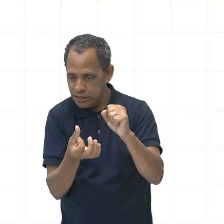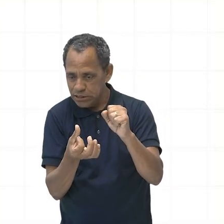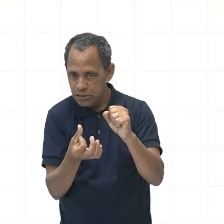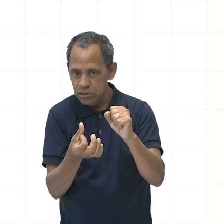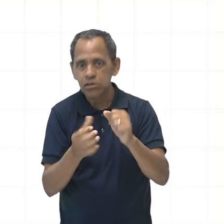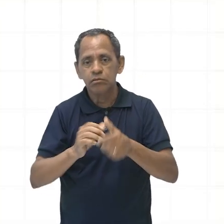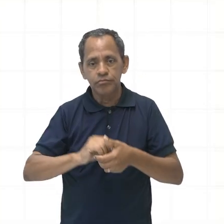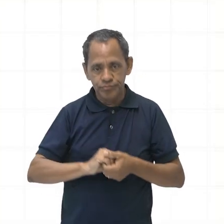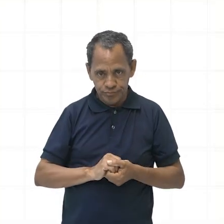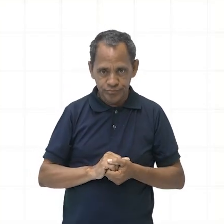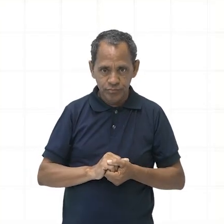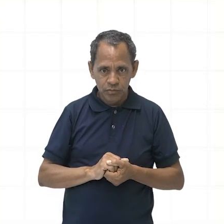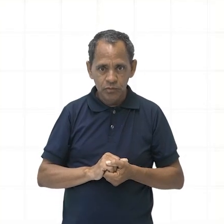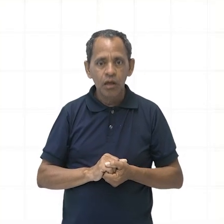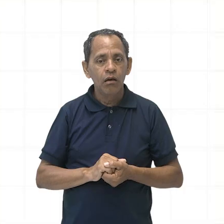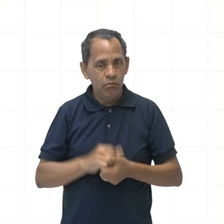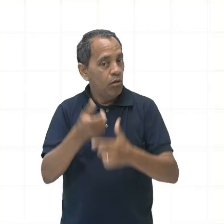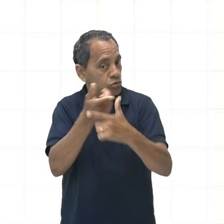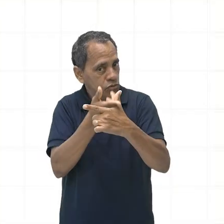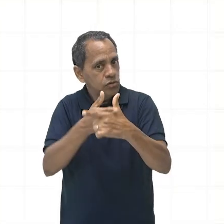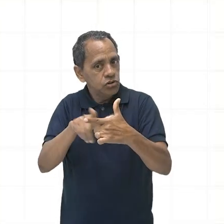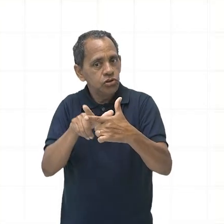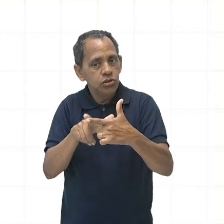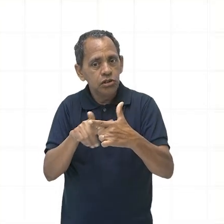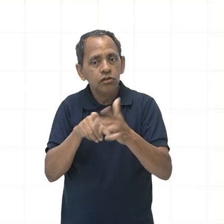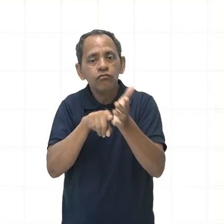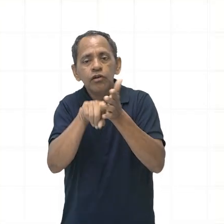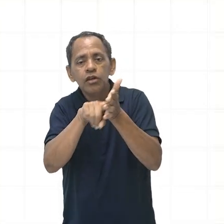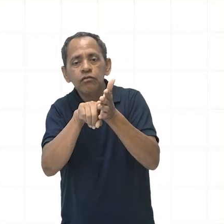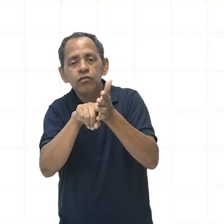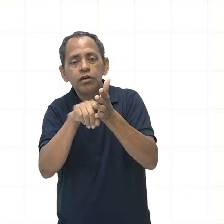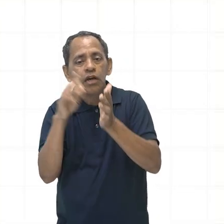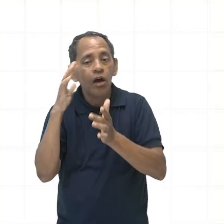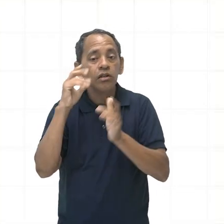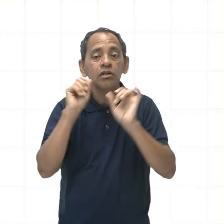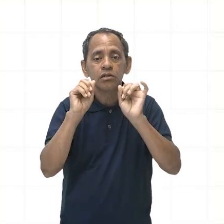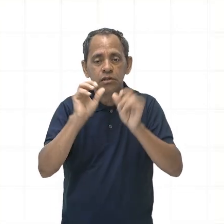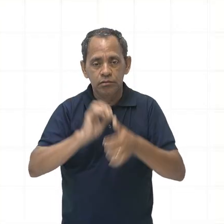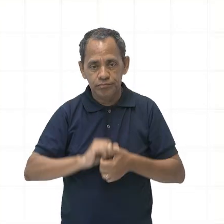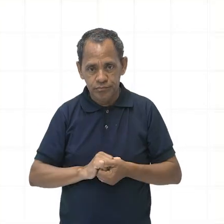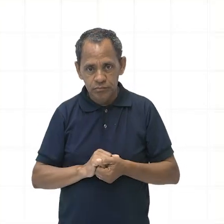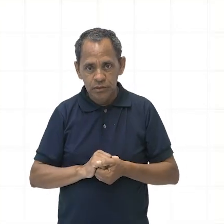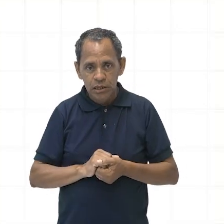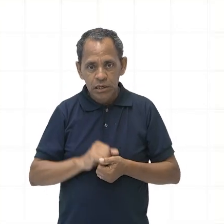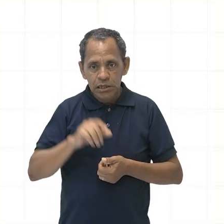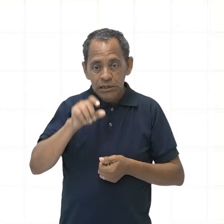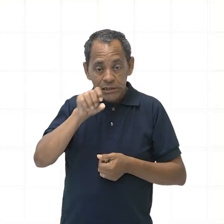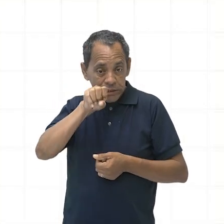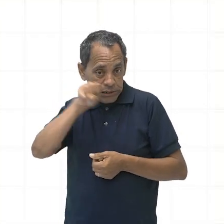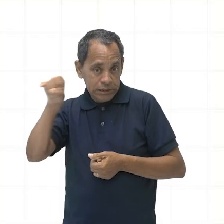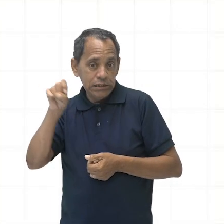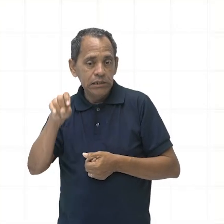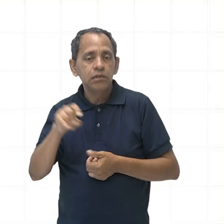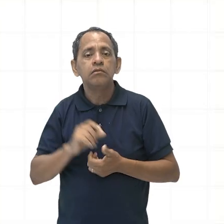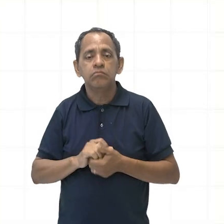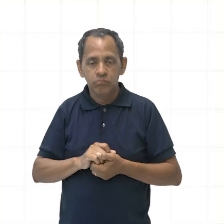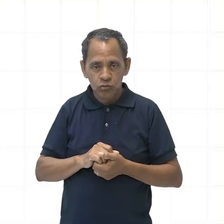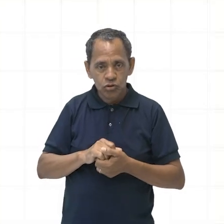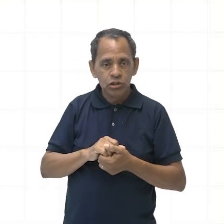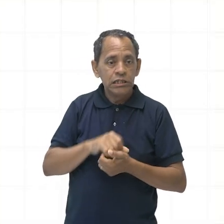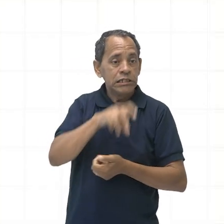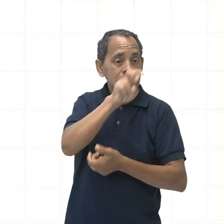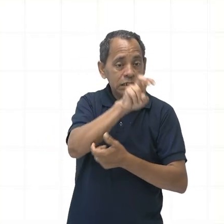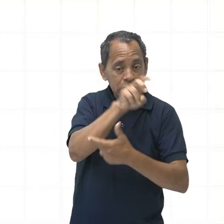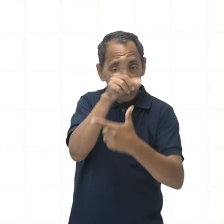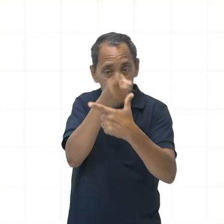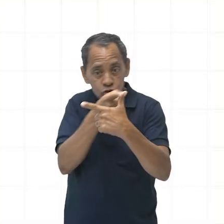6. Né? Então, a gente vai fazer essa divisão e verificar o que é que acontece. Quando eu divido 5 dividido por